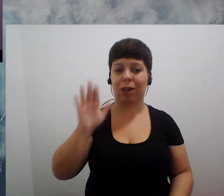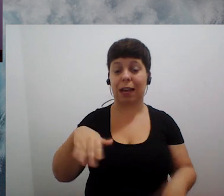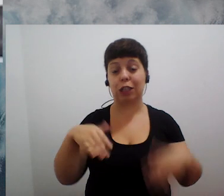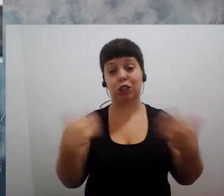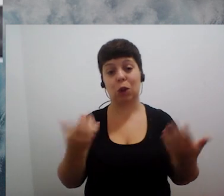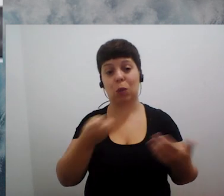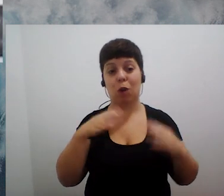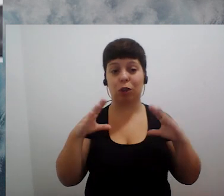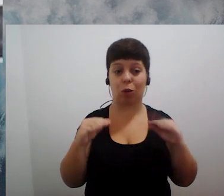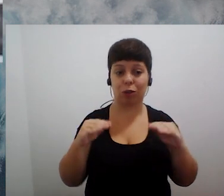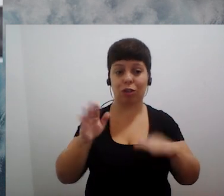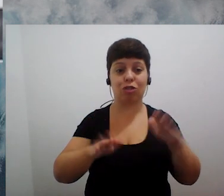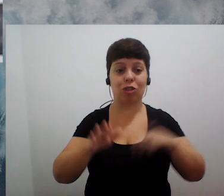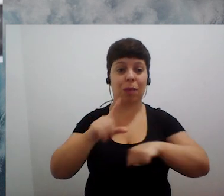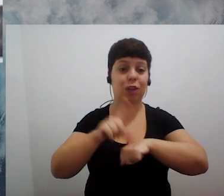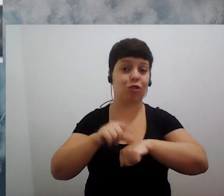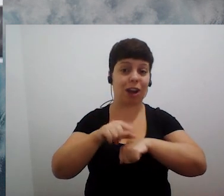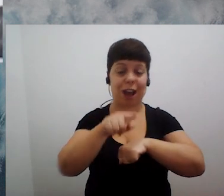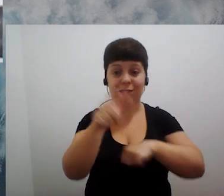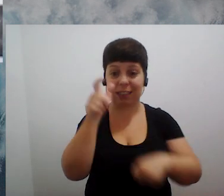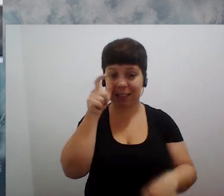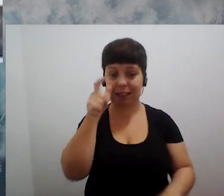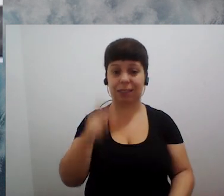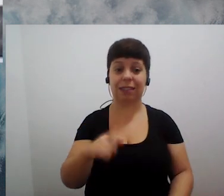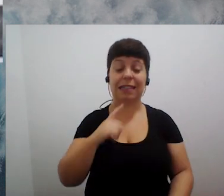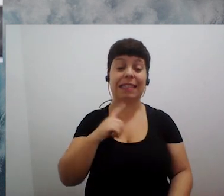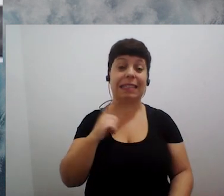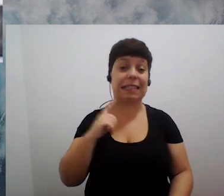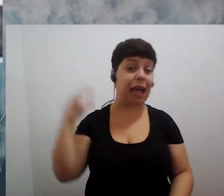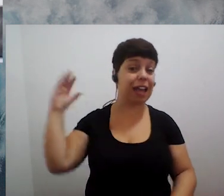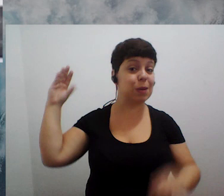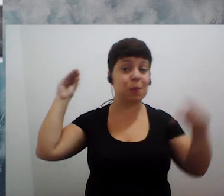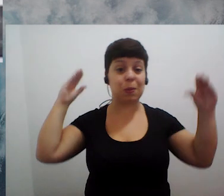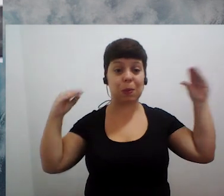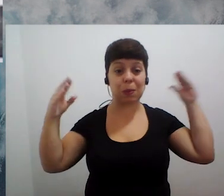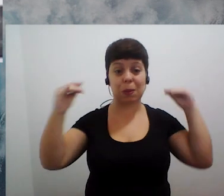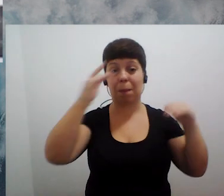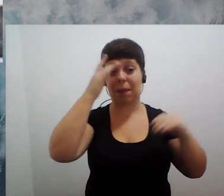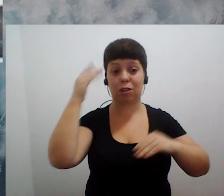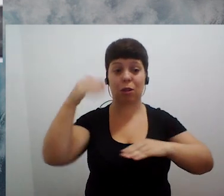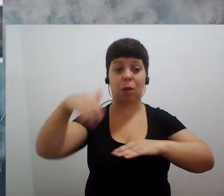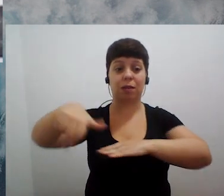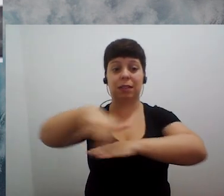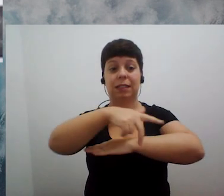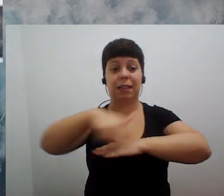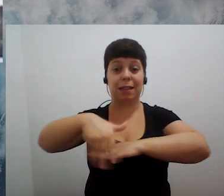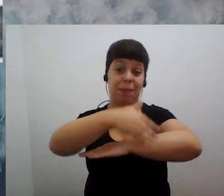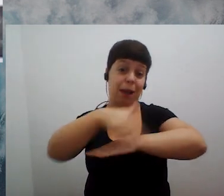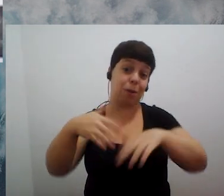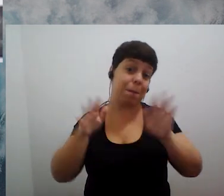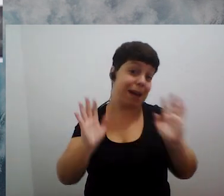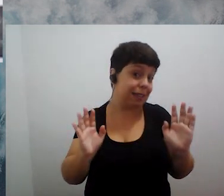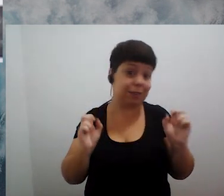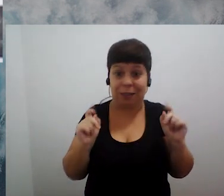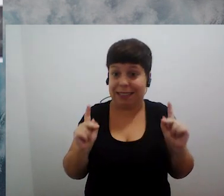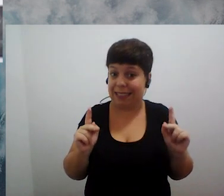Boa tarde ou boa noite, horário que vocês forem assistir. Tem um somzinho de fundo aqui do pessoal passando na minha rua, mas